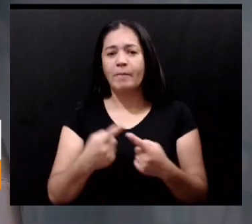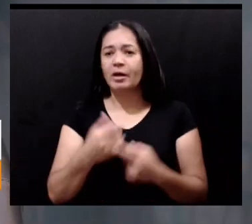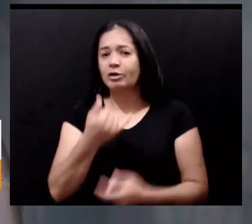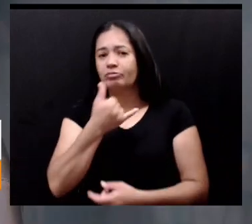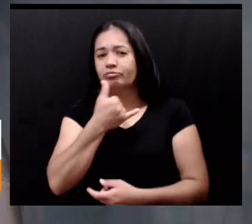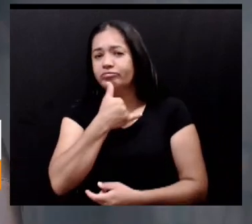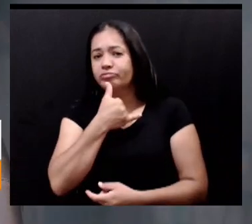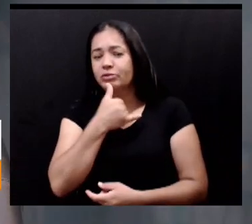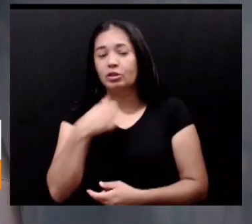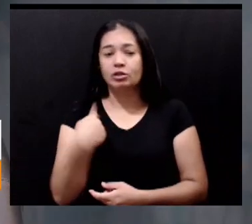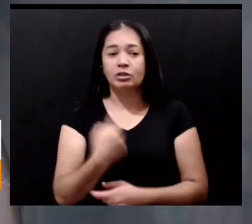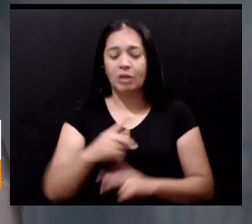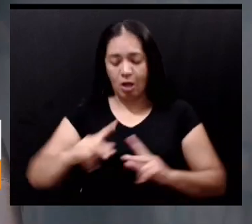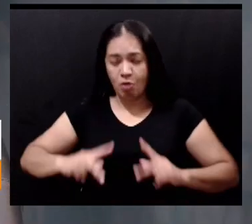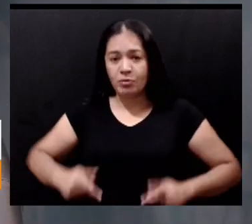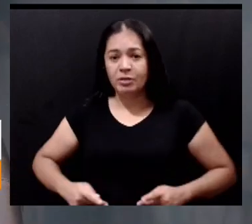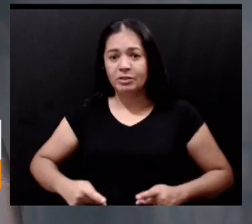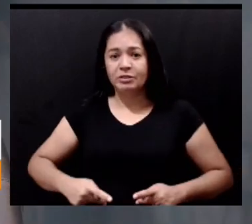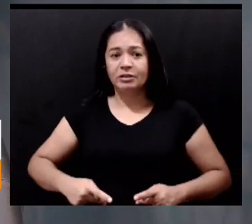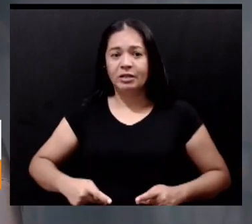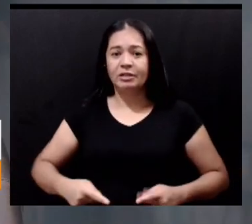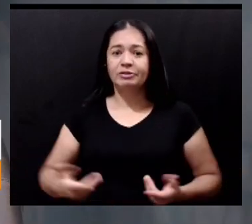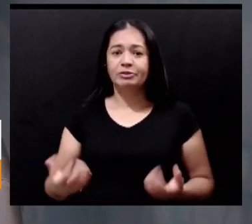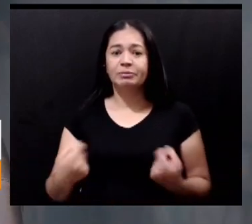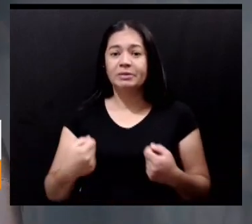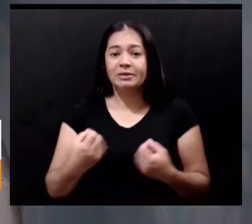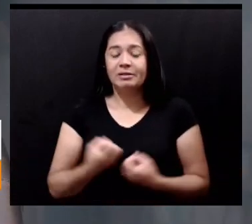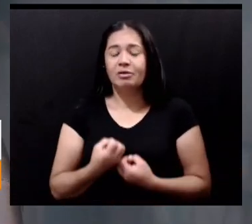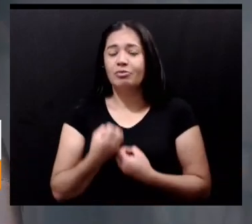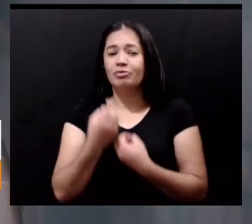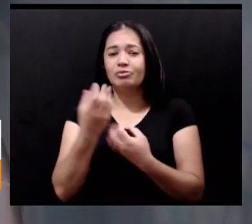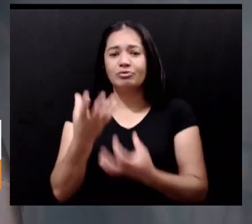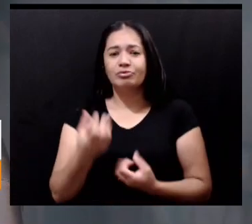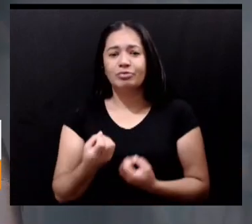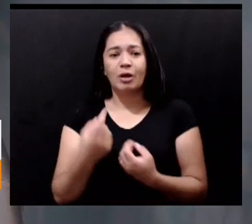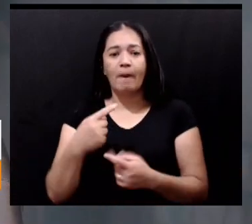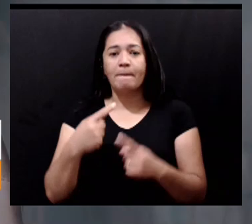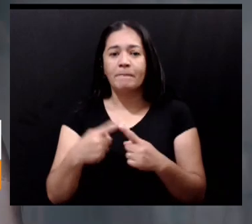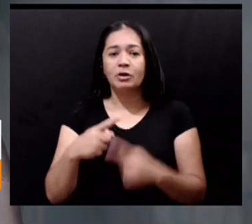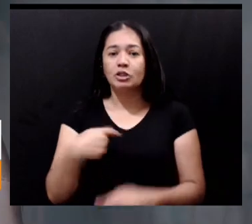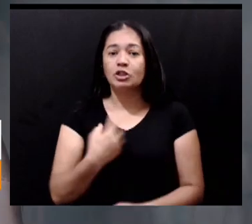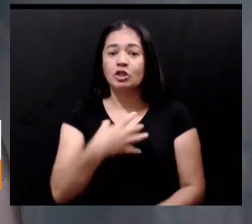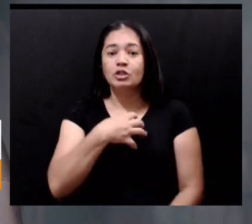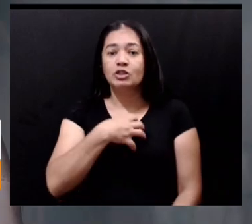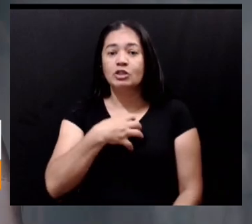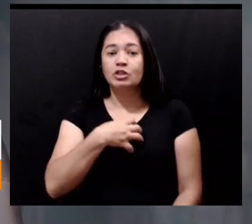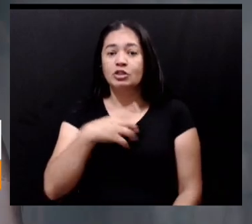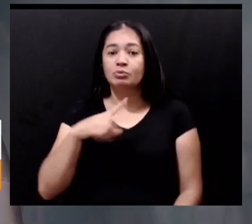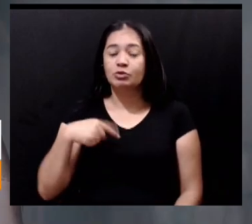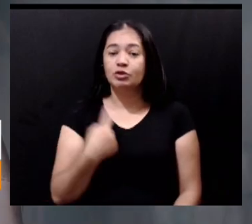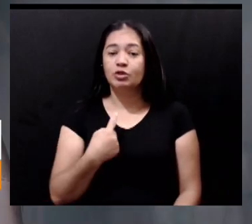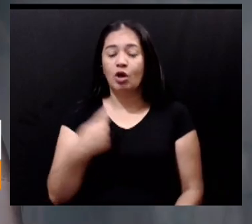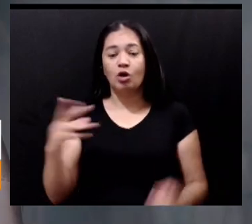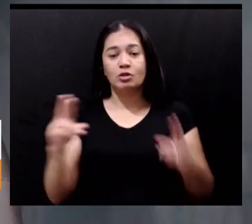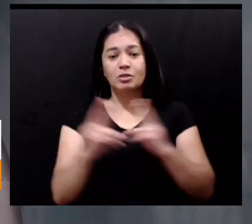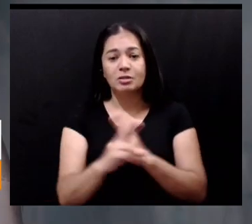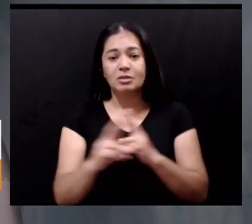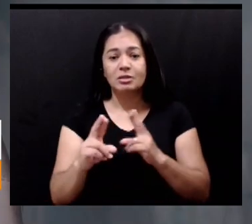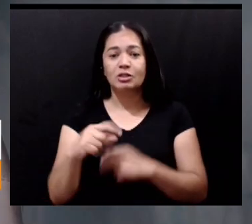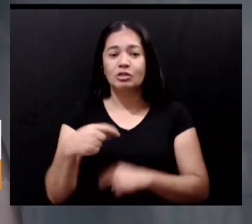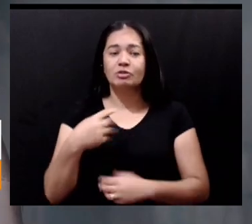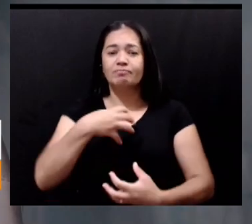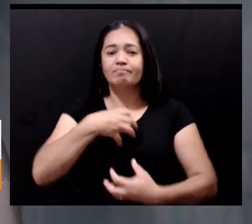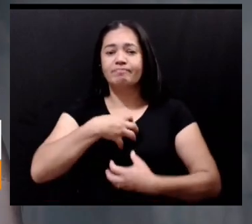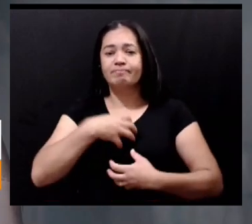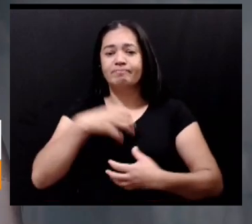aquilo que nos torna humanos, né, a gente, sente, nós somos seres de relação, a gente sente, a gente se vincula,